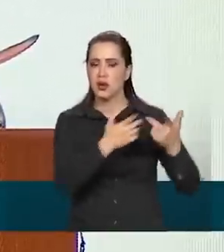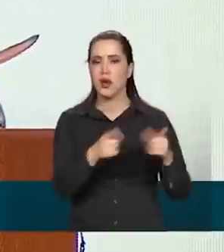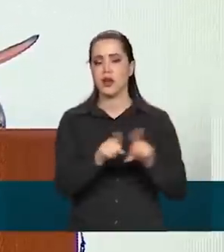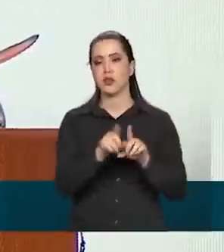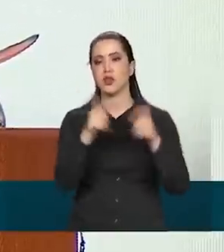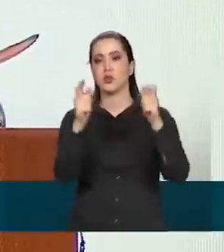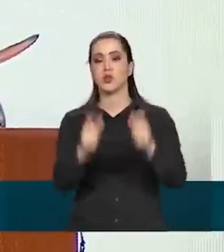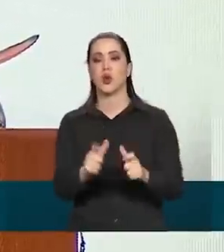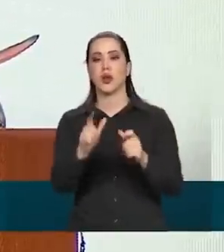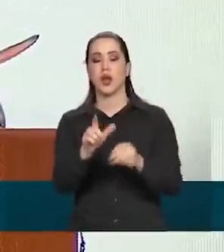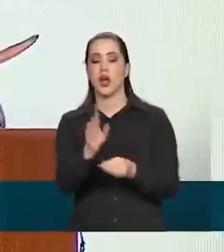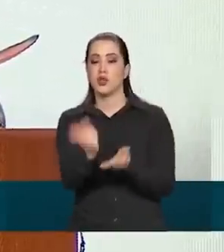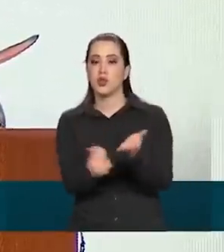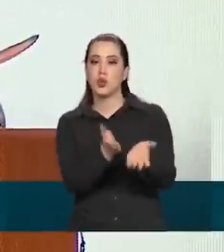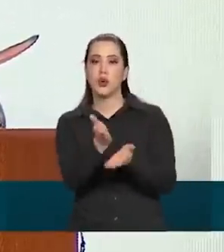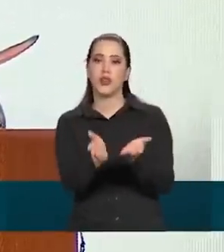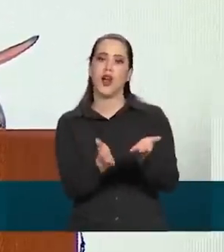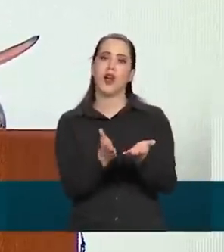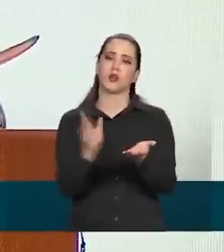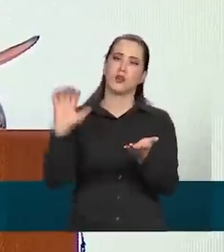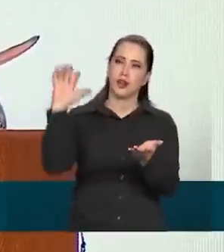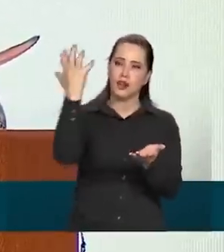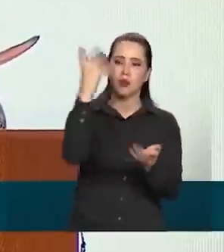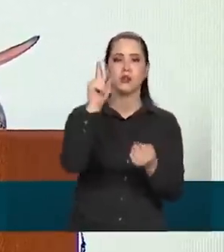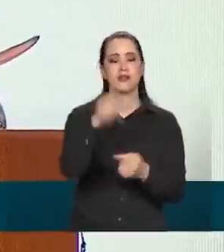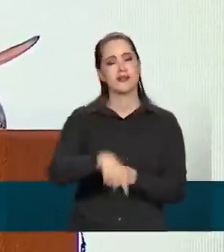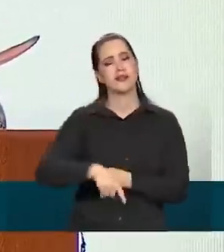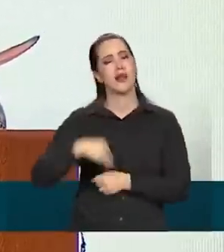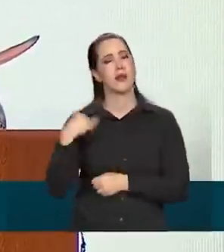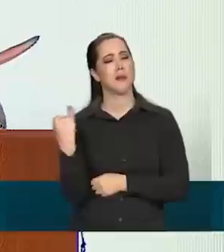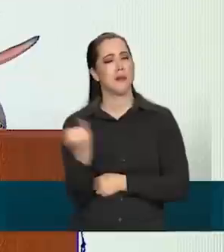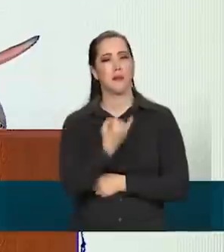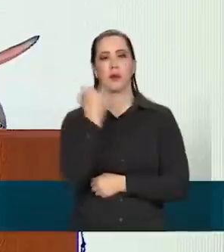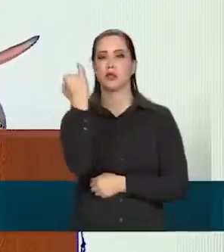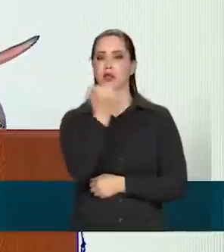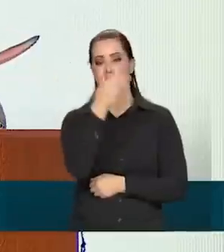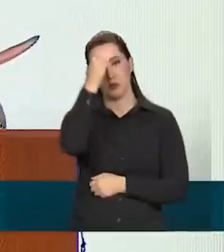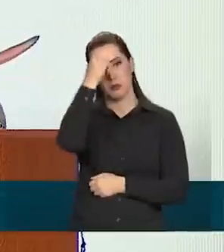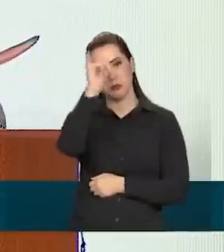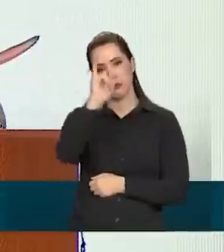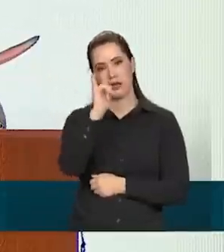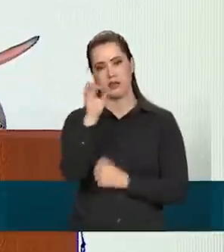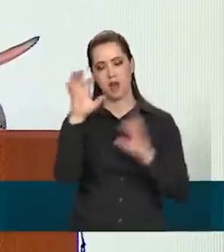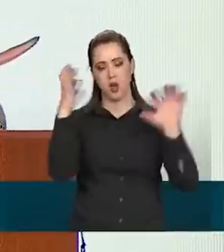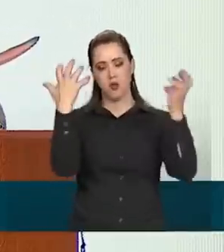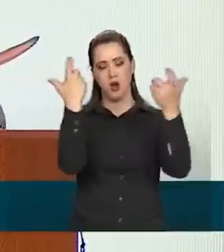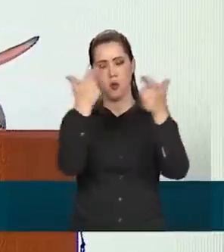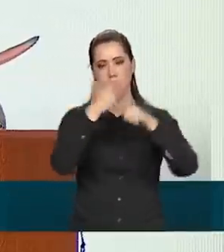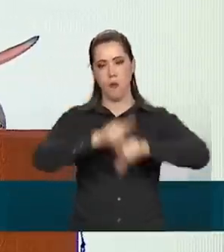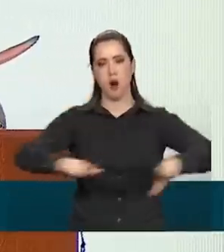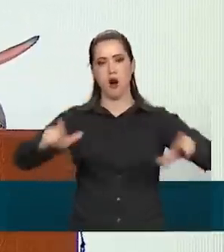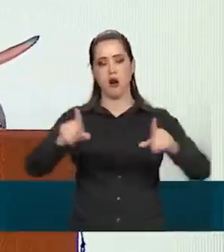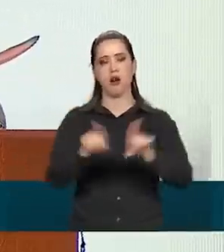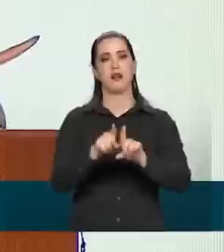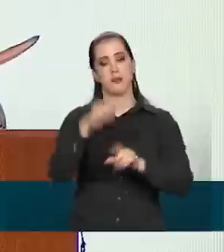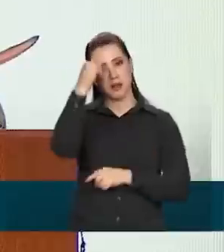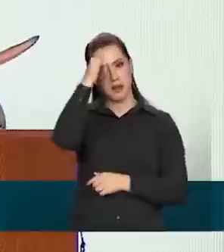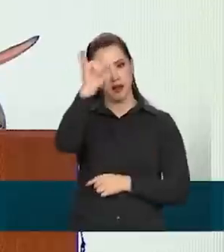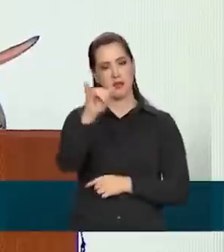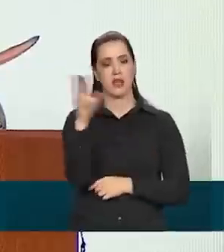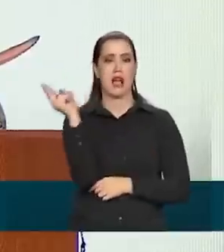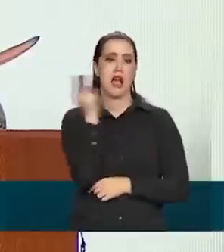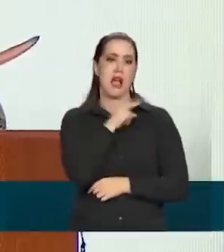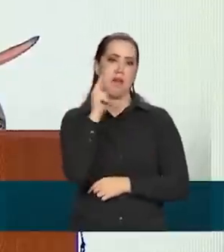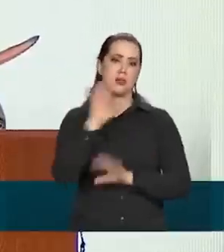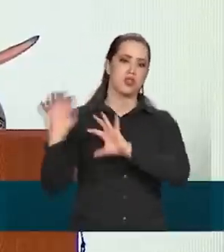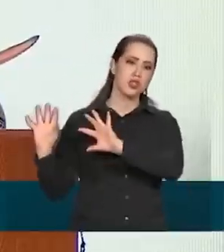de conservação são essenciais para conter o desmatamento no Brasil e para combater a